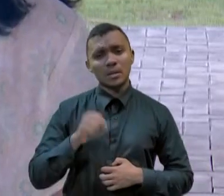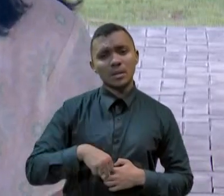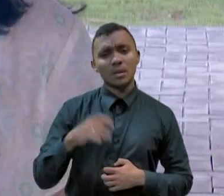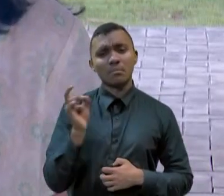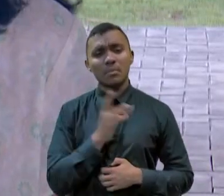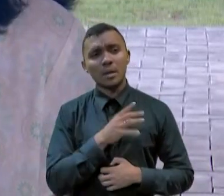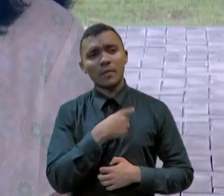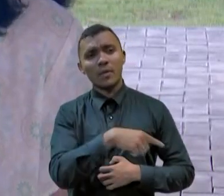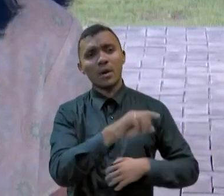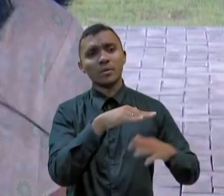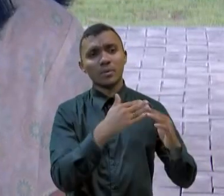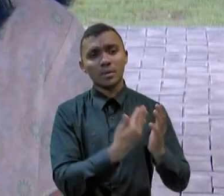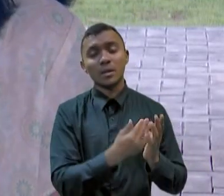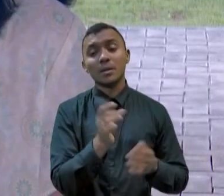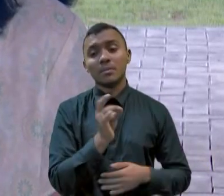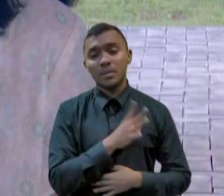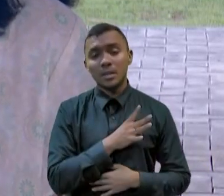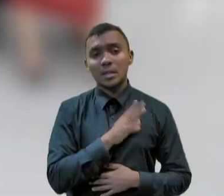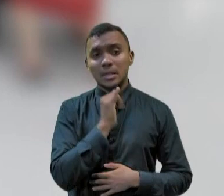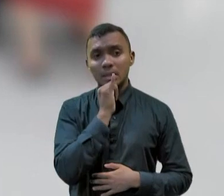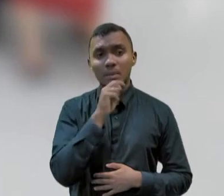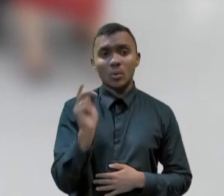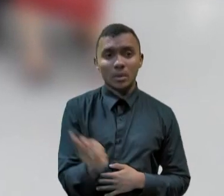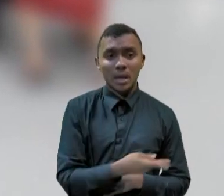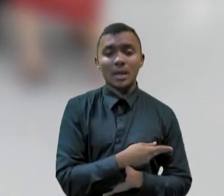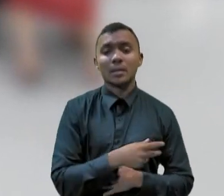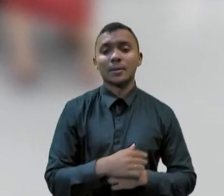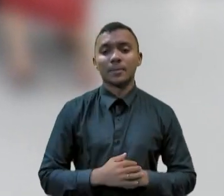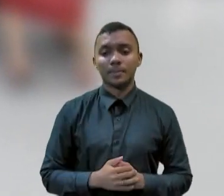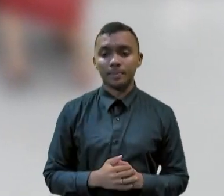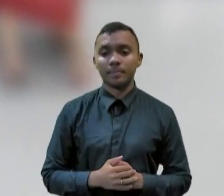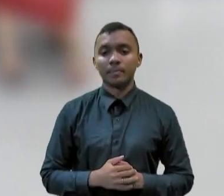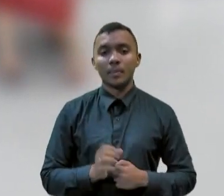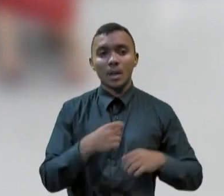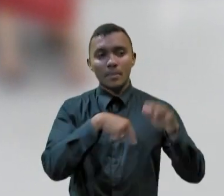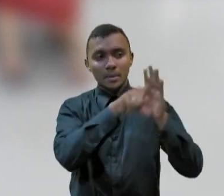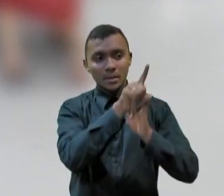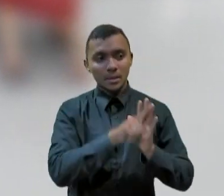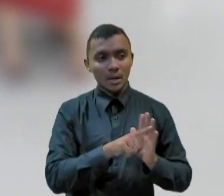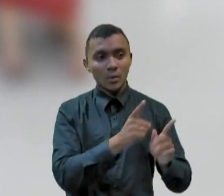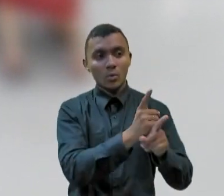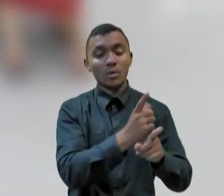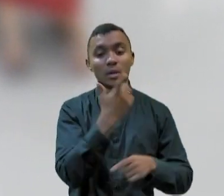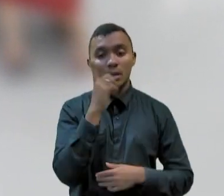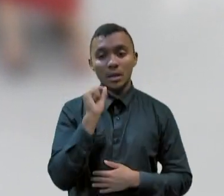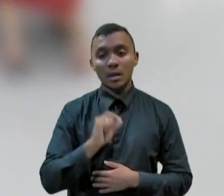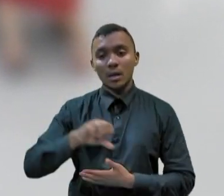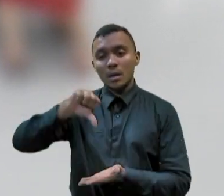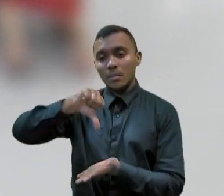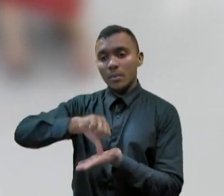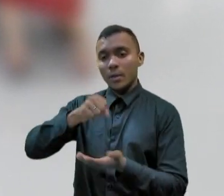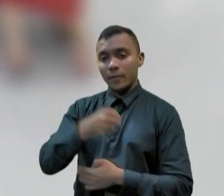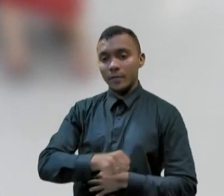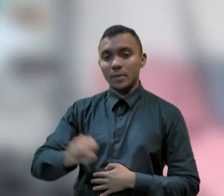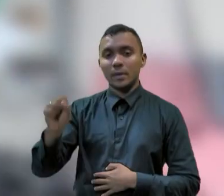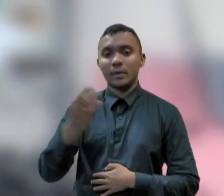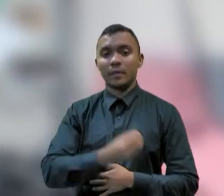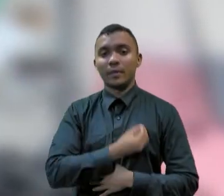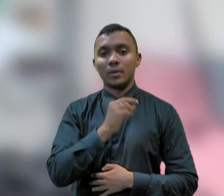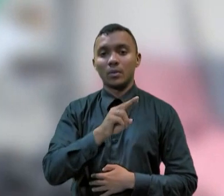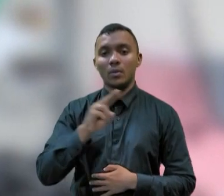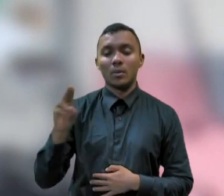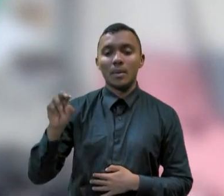escola, com medo de acontecer isso sempre. A pesquisa foi promovida pelo Centro de Defesa da Vida Herbert de Souza